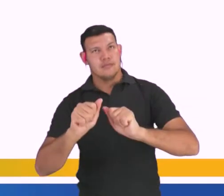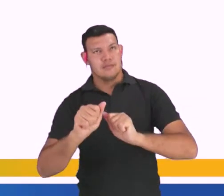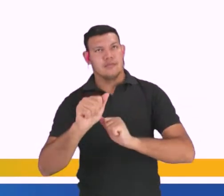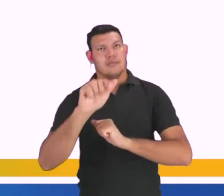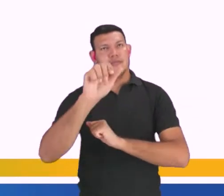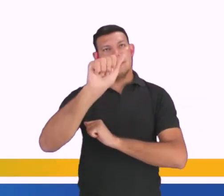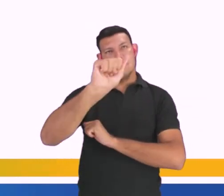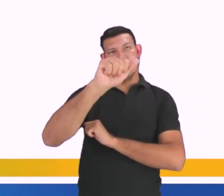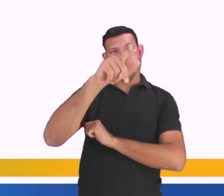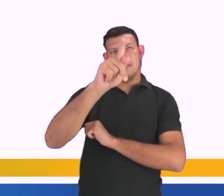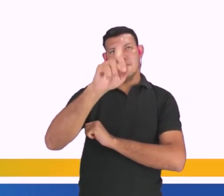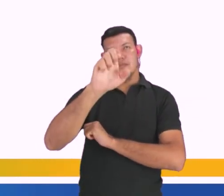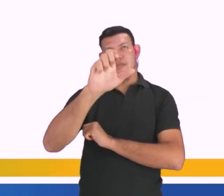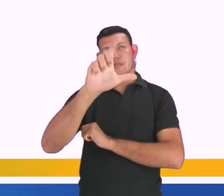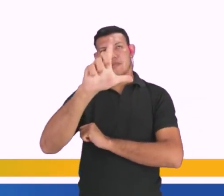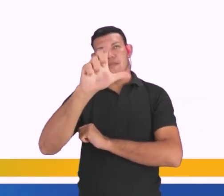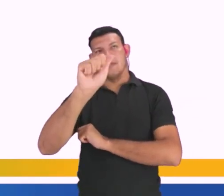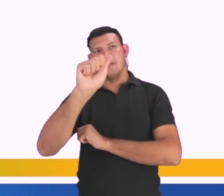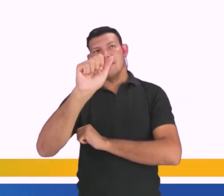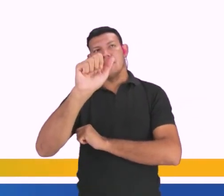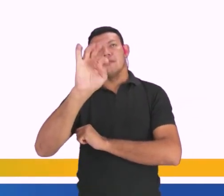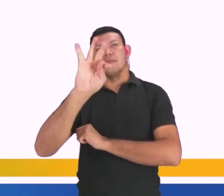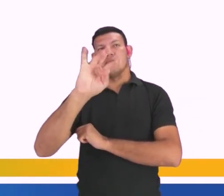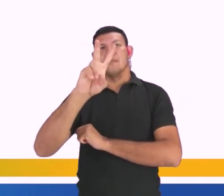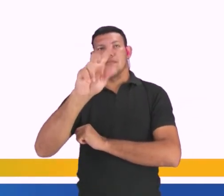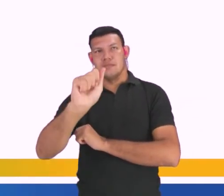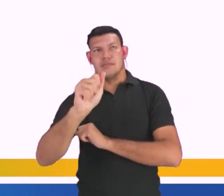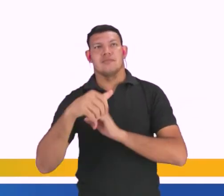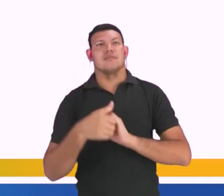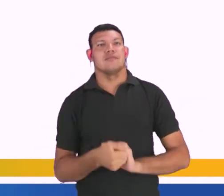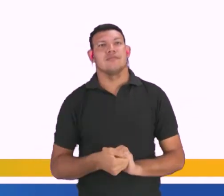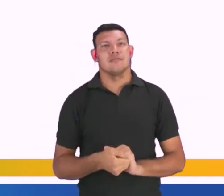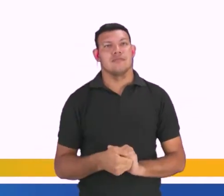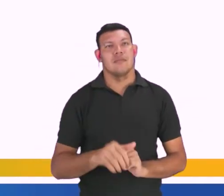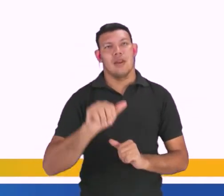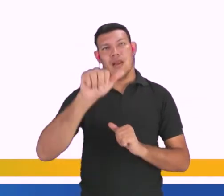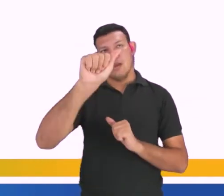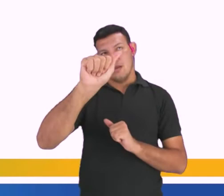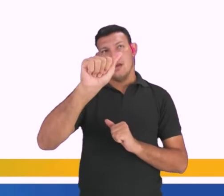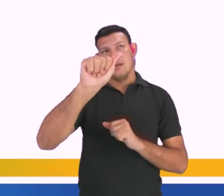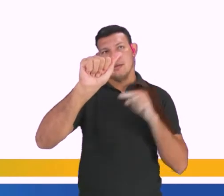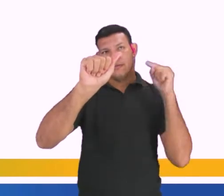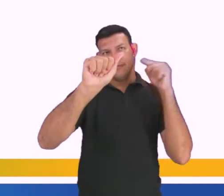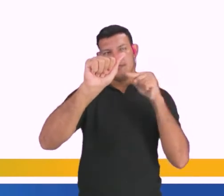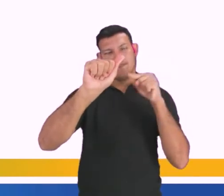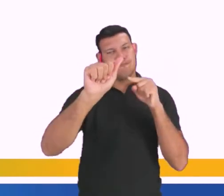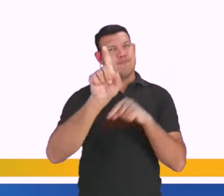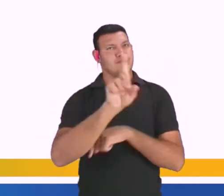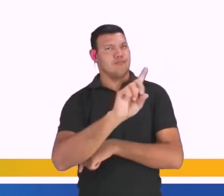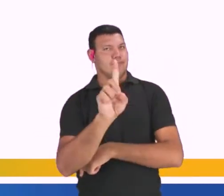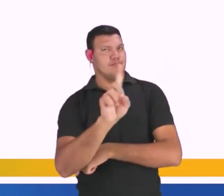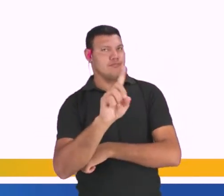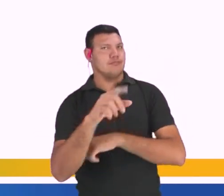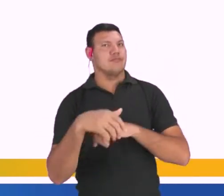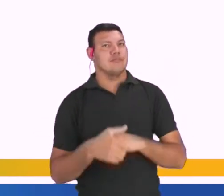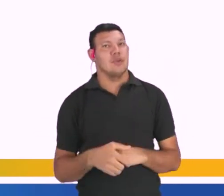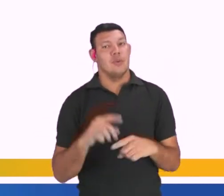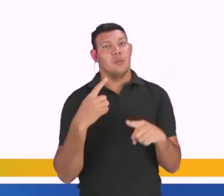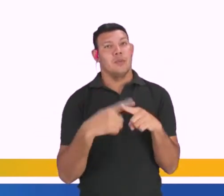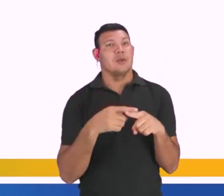apelativa? O código é a função fática, que você está testando no canal. Alô, tudo